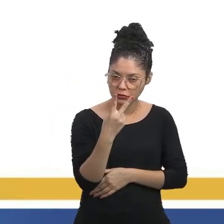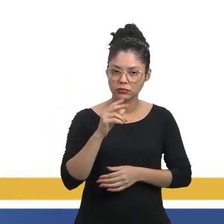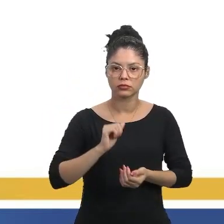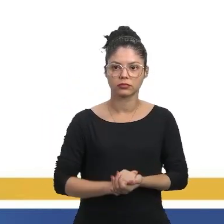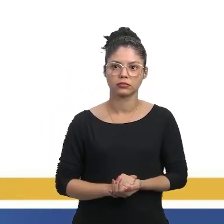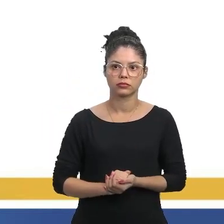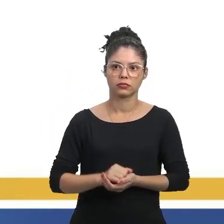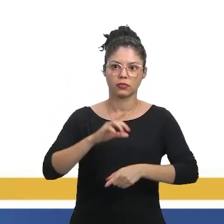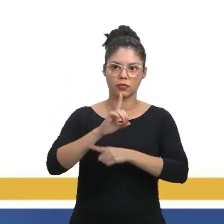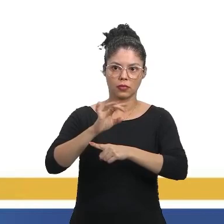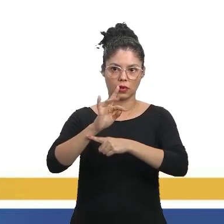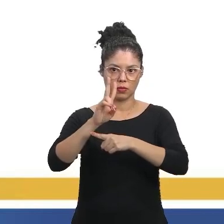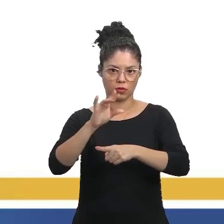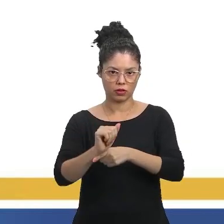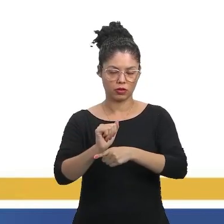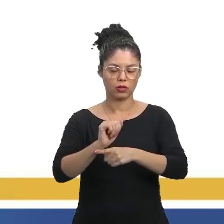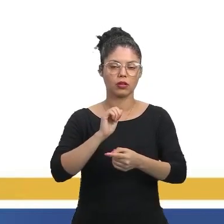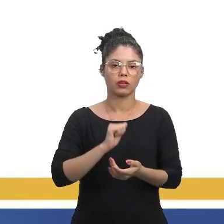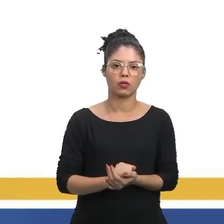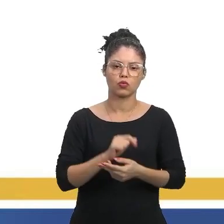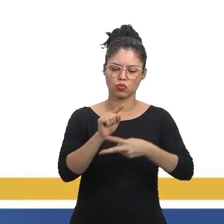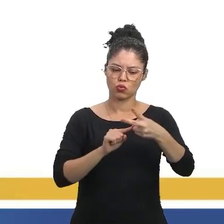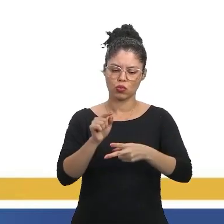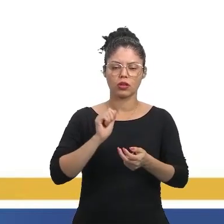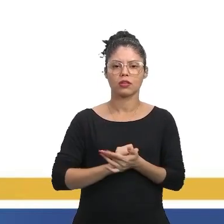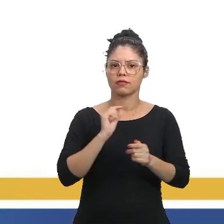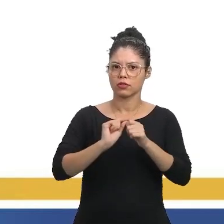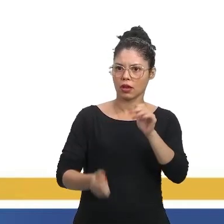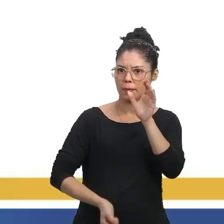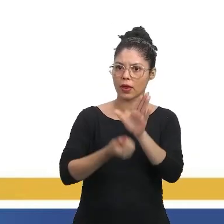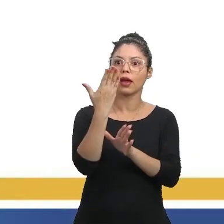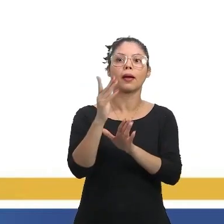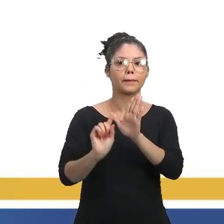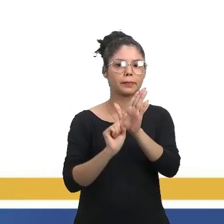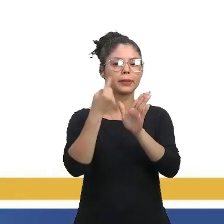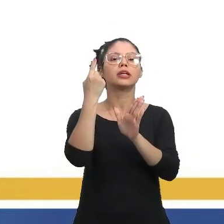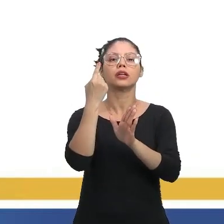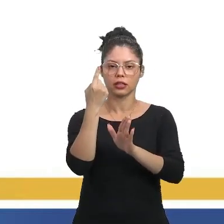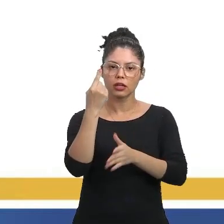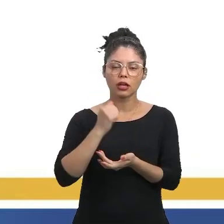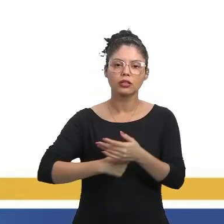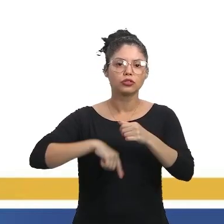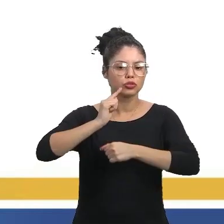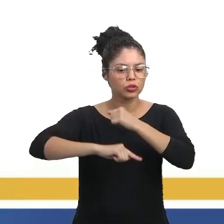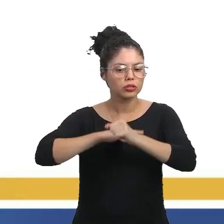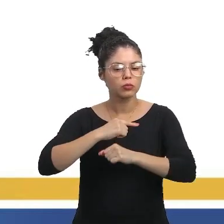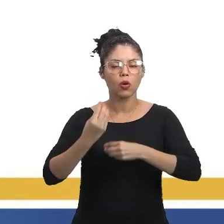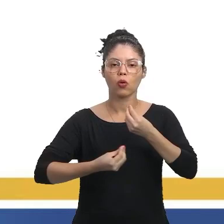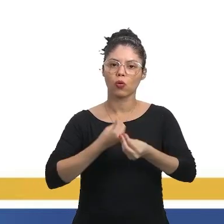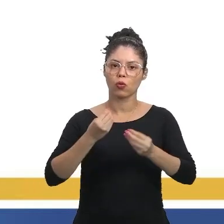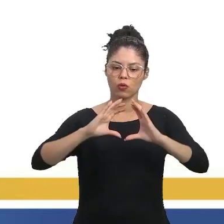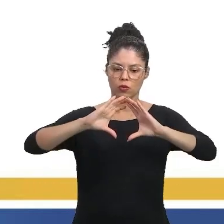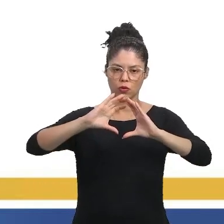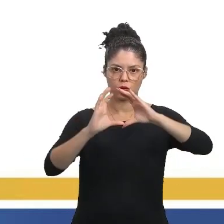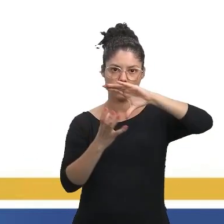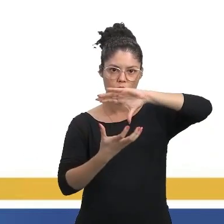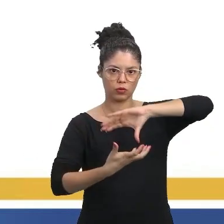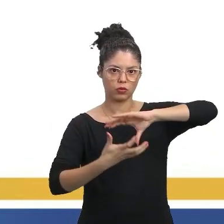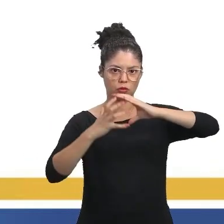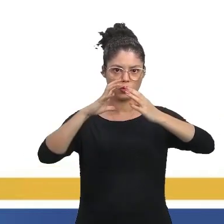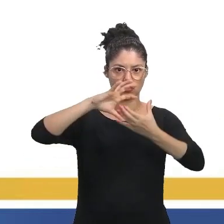chamados Demócrito e Leucipo, eles formularam a primeira definição de átomos como esferas